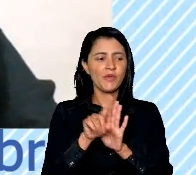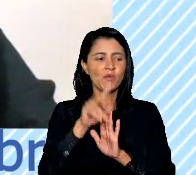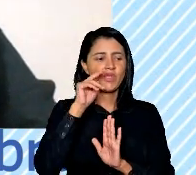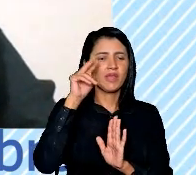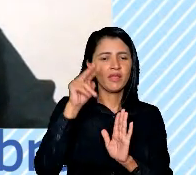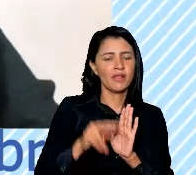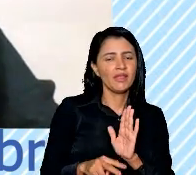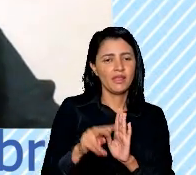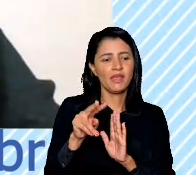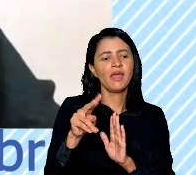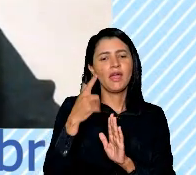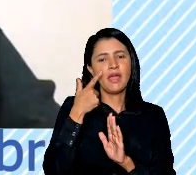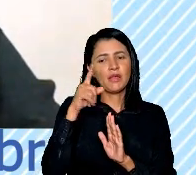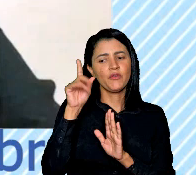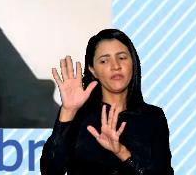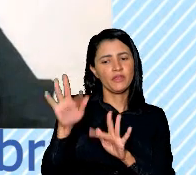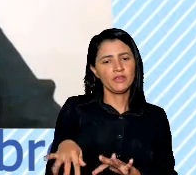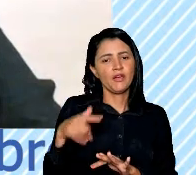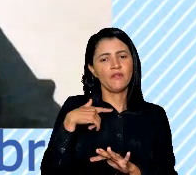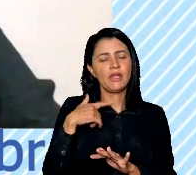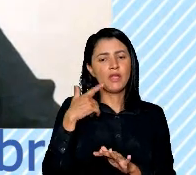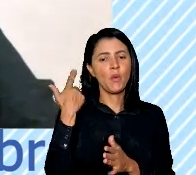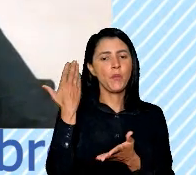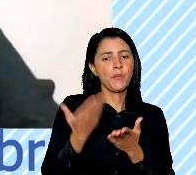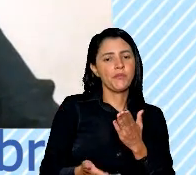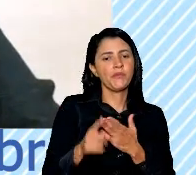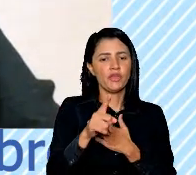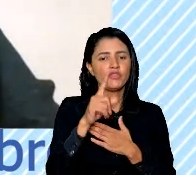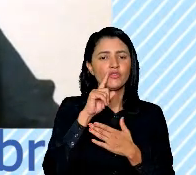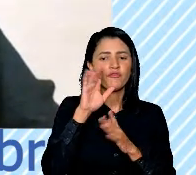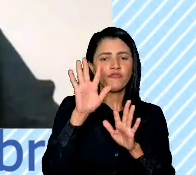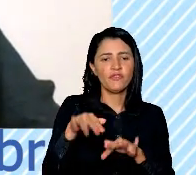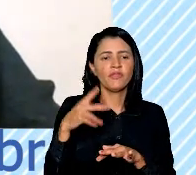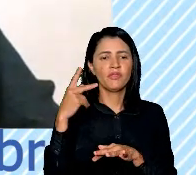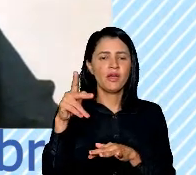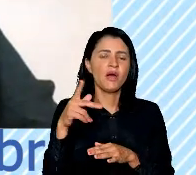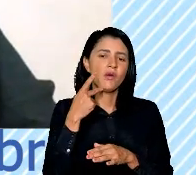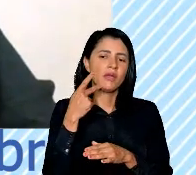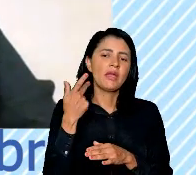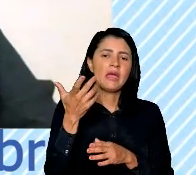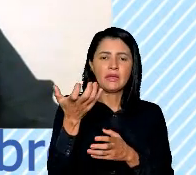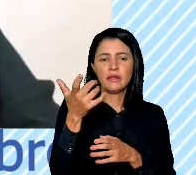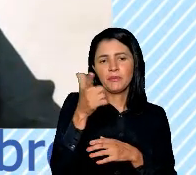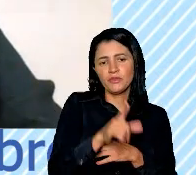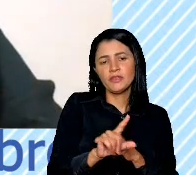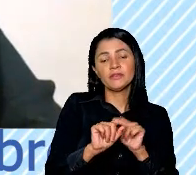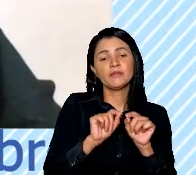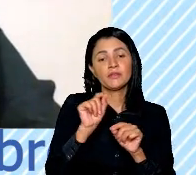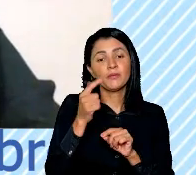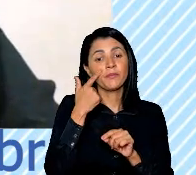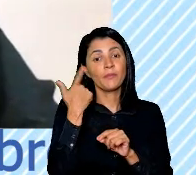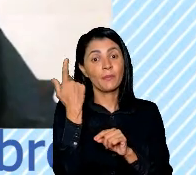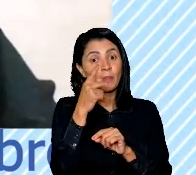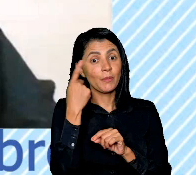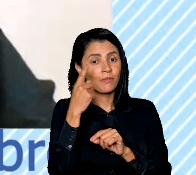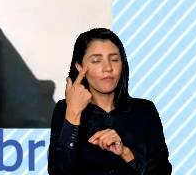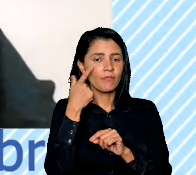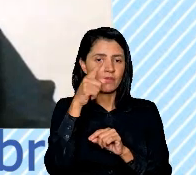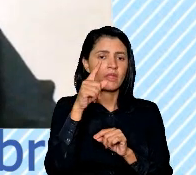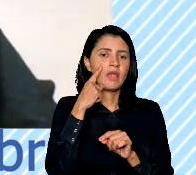a doutora Márcia terminava, eu acabei perdendo o finalzinho da fala dela, pedi para que ela repetisse. Tem essa questão